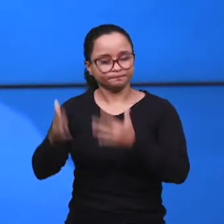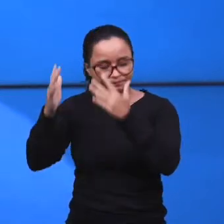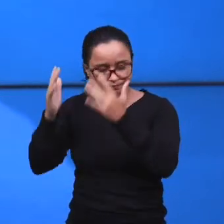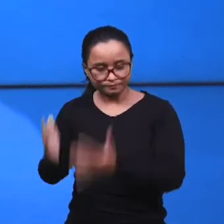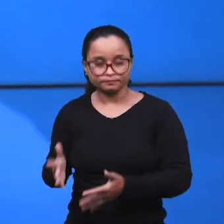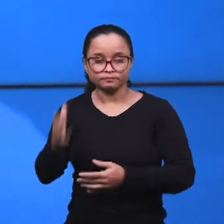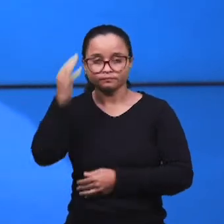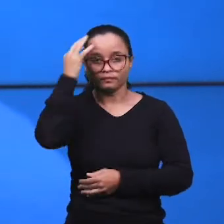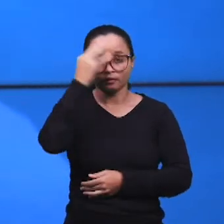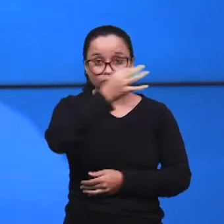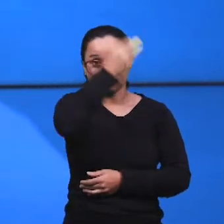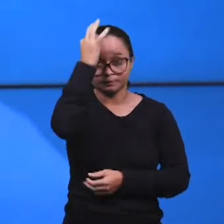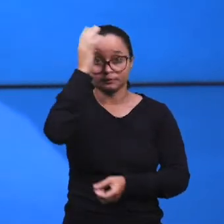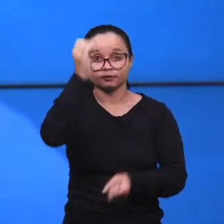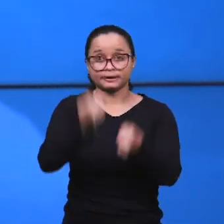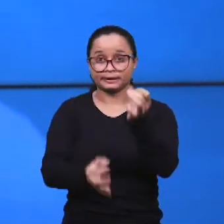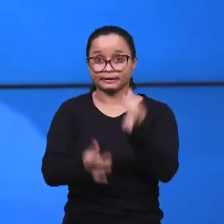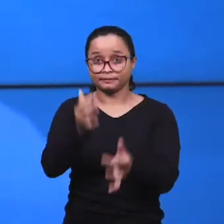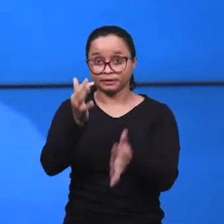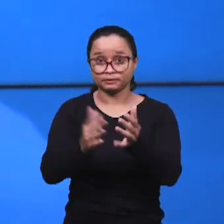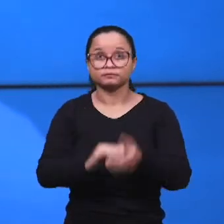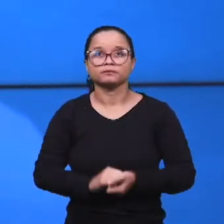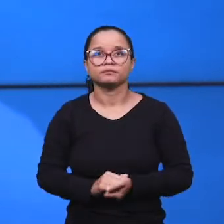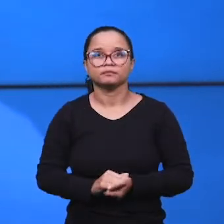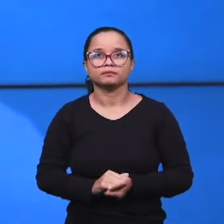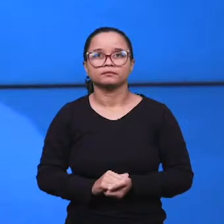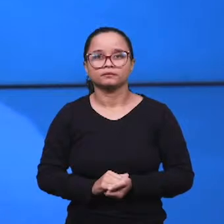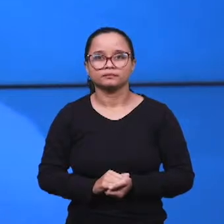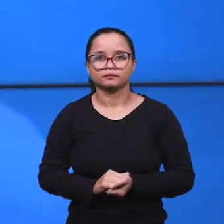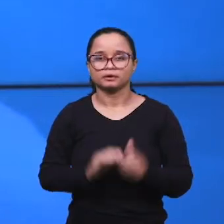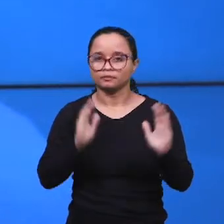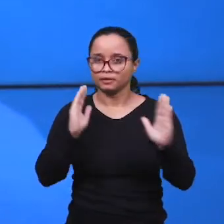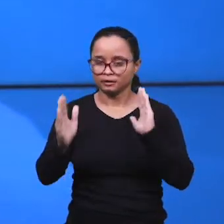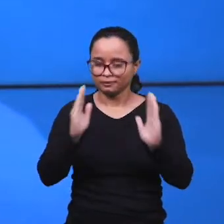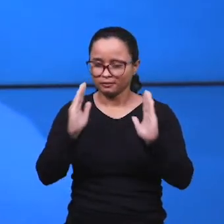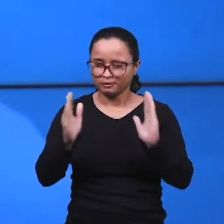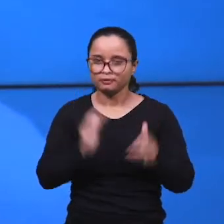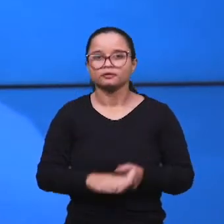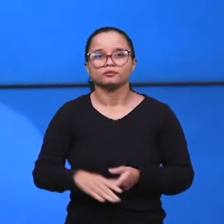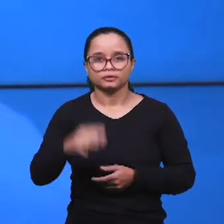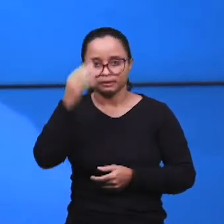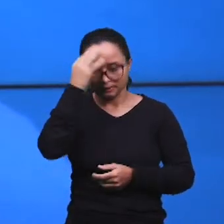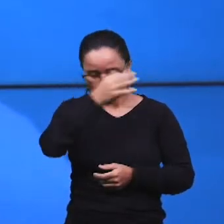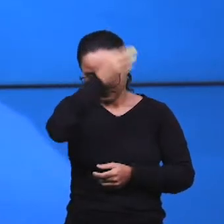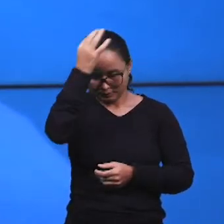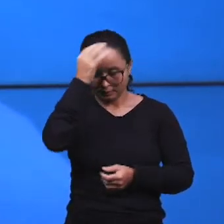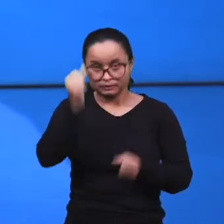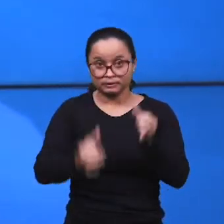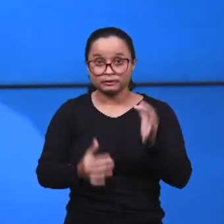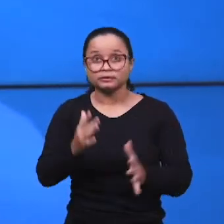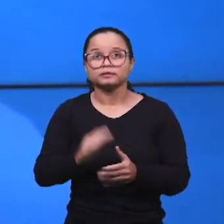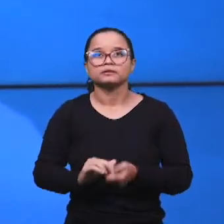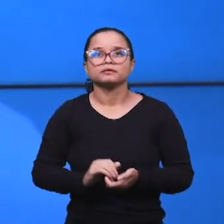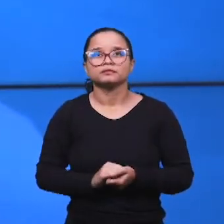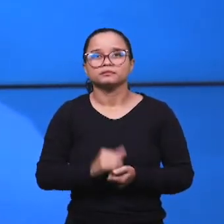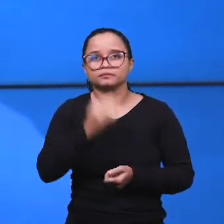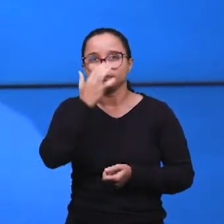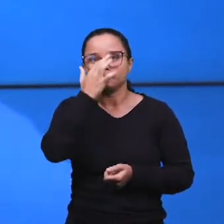do derramamento do Espírito Santo no chamado período do avivamento espiritual do século, aliás, a